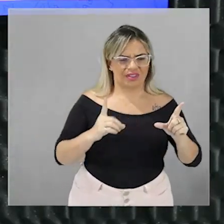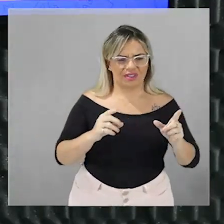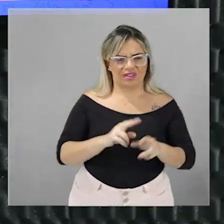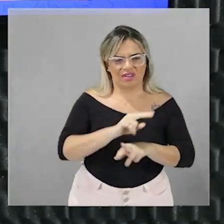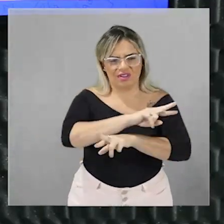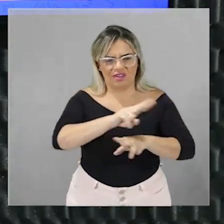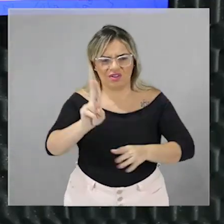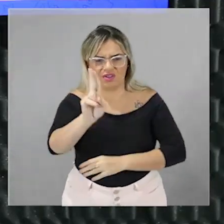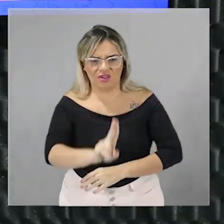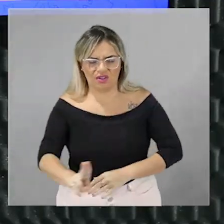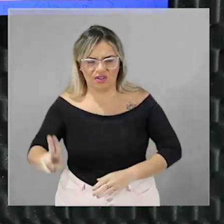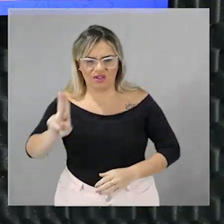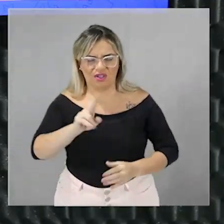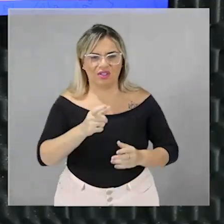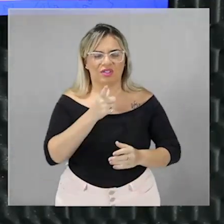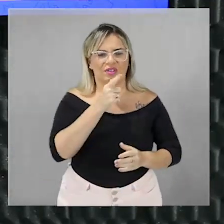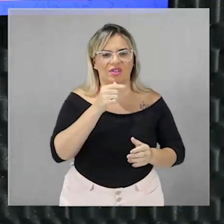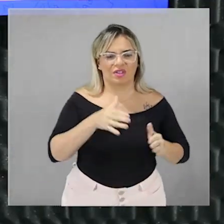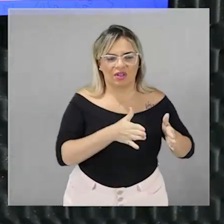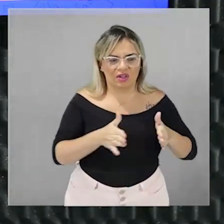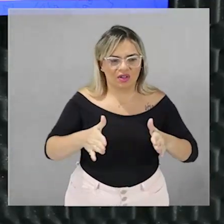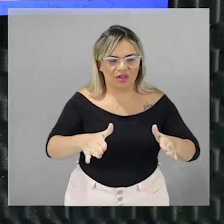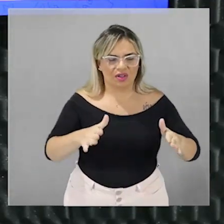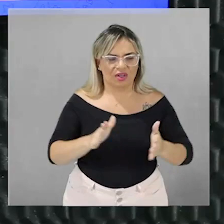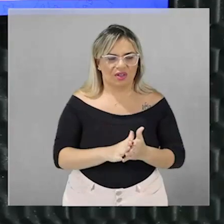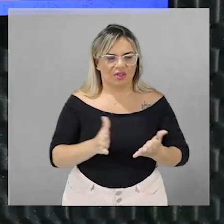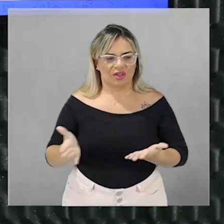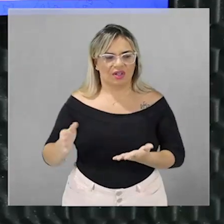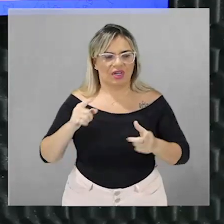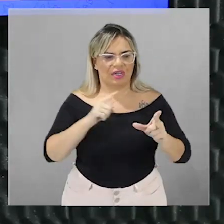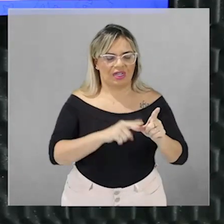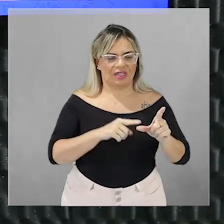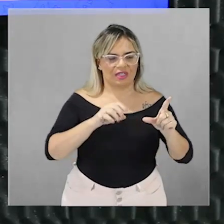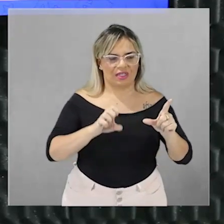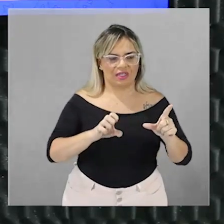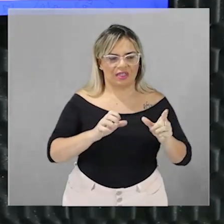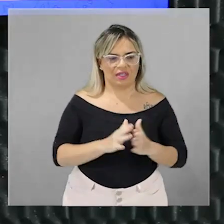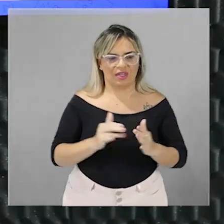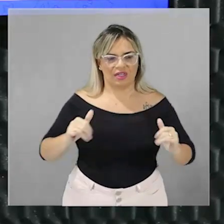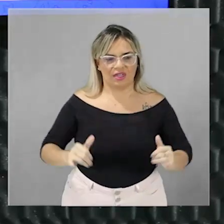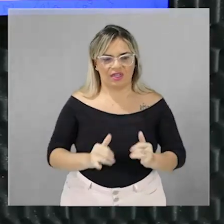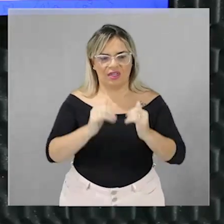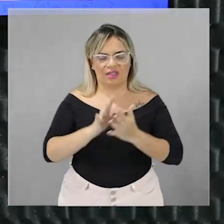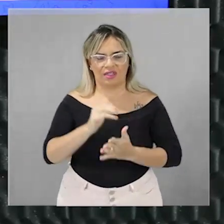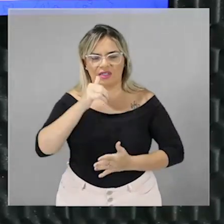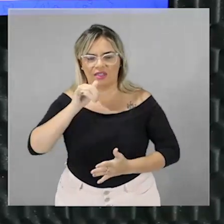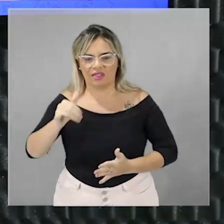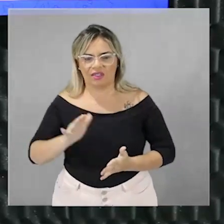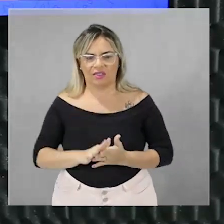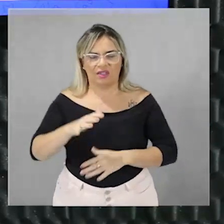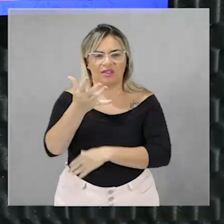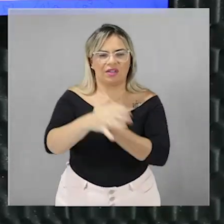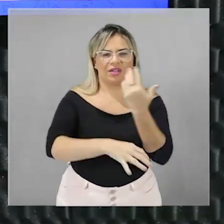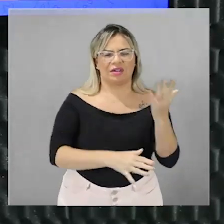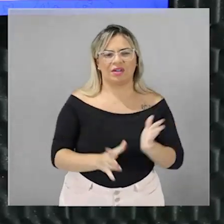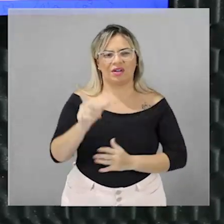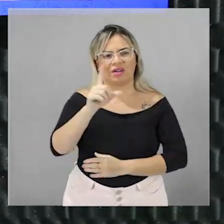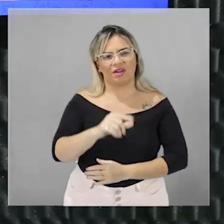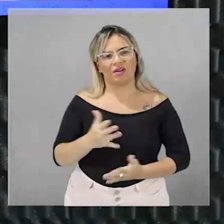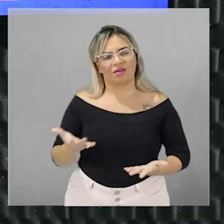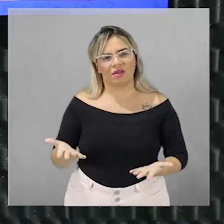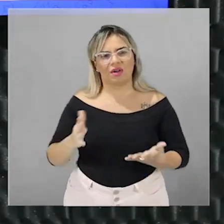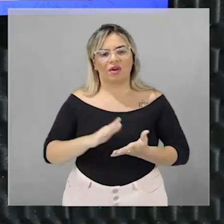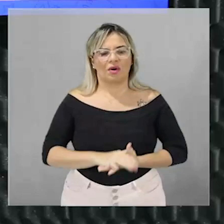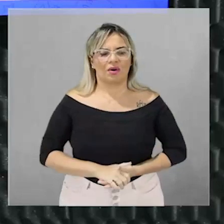tratamento desses efluentes. E ou a hidroeletricidade e as amenidades ambientais. Então pensa comigo, seria uma coisa